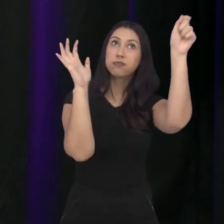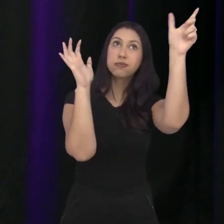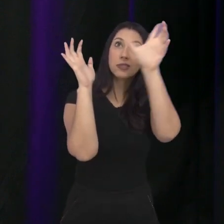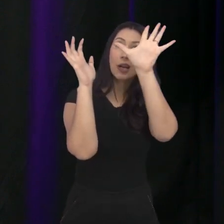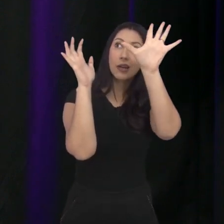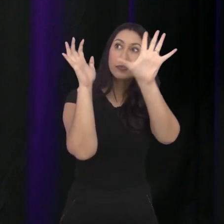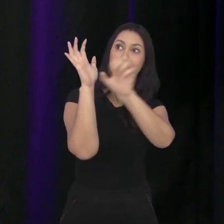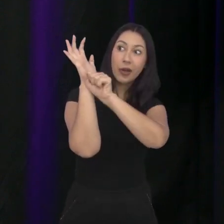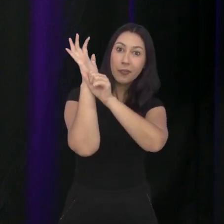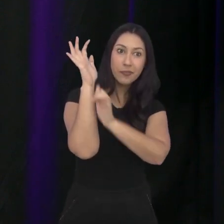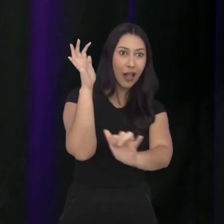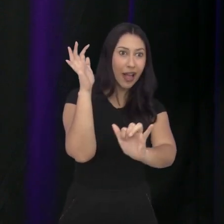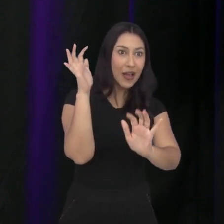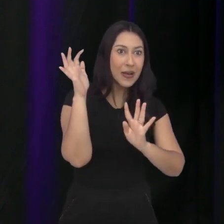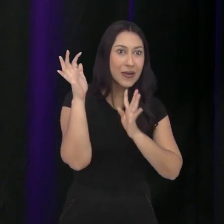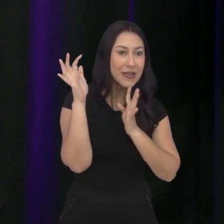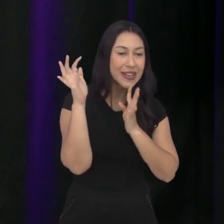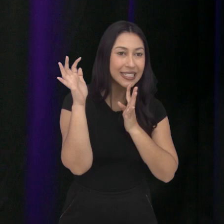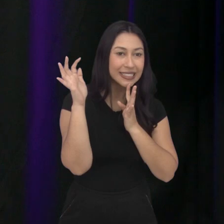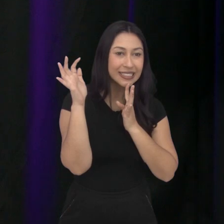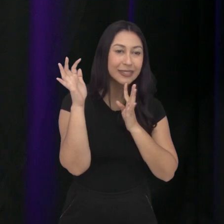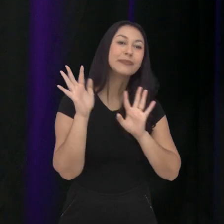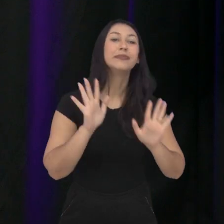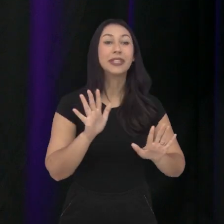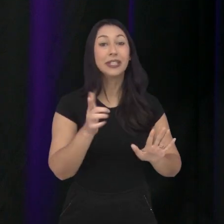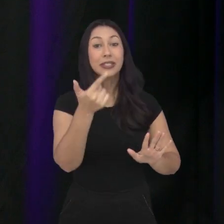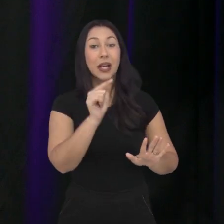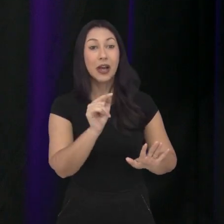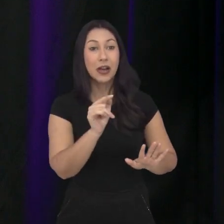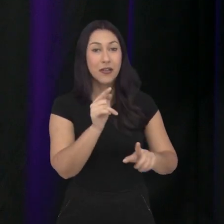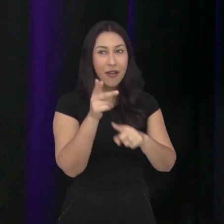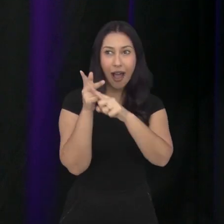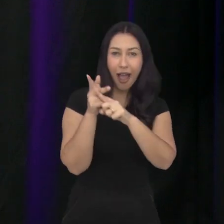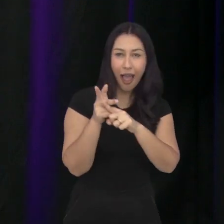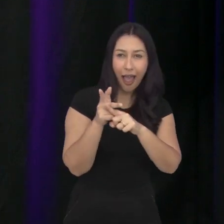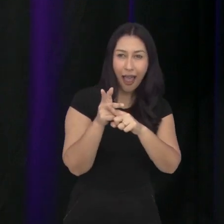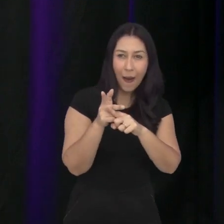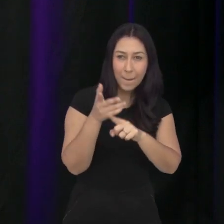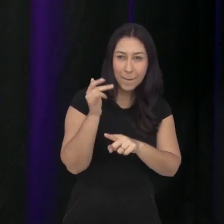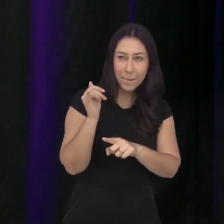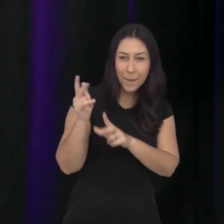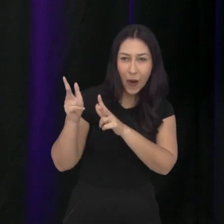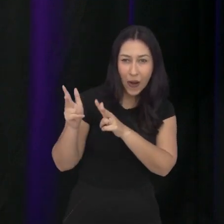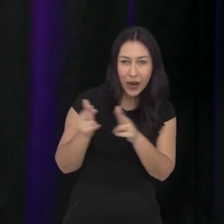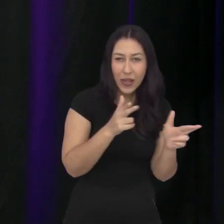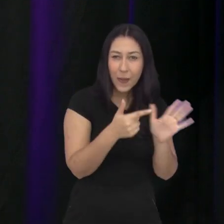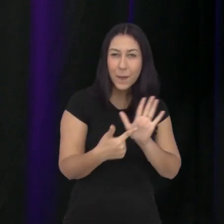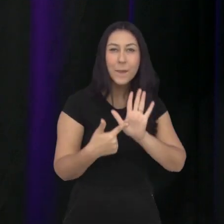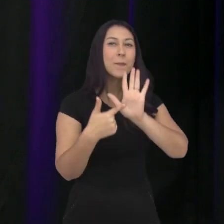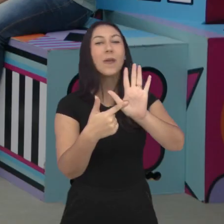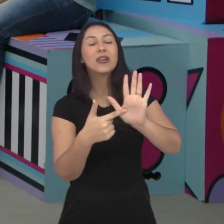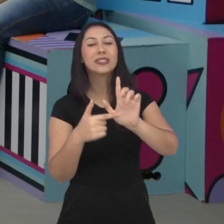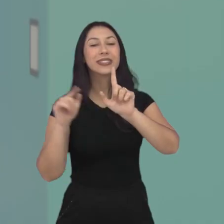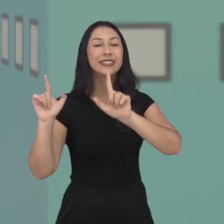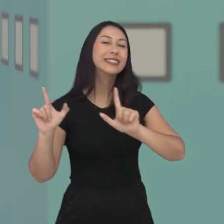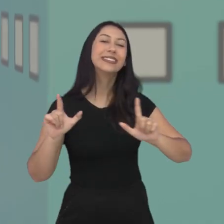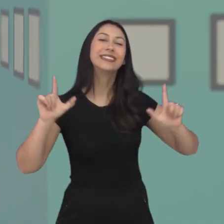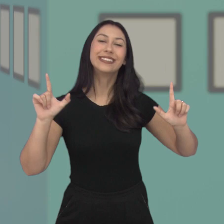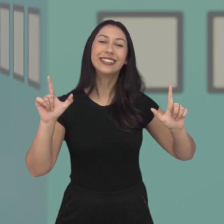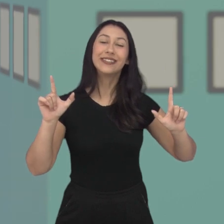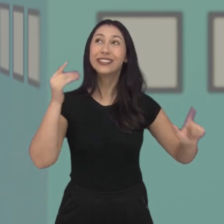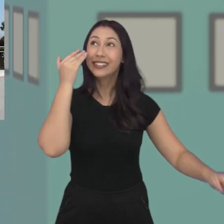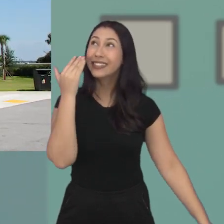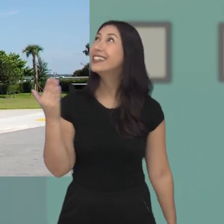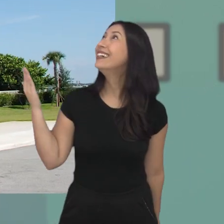Já ouviu falar nesse termo? Conhecem? Não. Novidade para mim. Então eu vou fazer de novo, olhar para aquela tela e falar: Tomita, coloca aí na edição